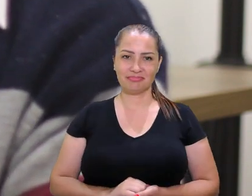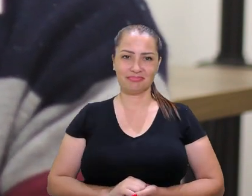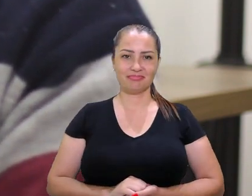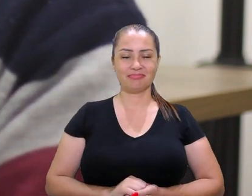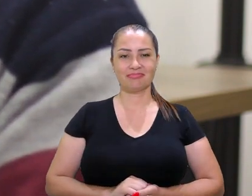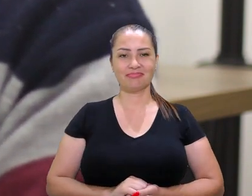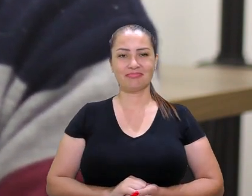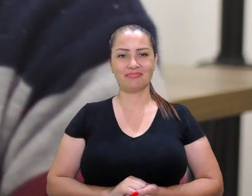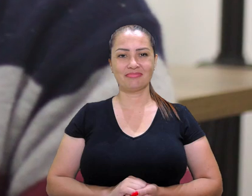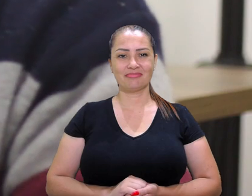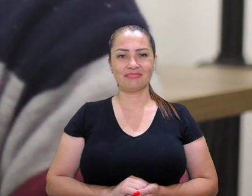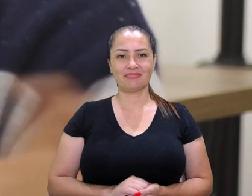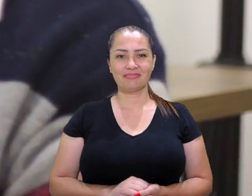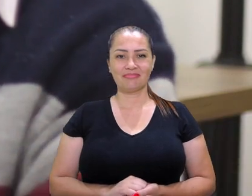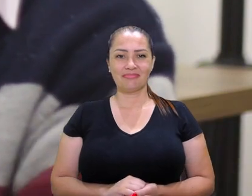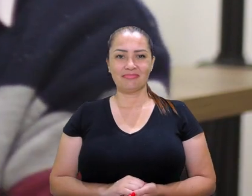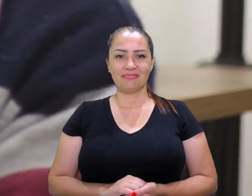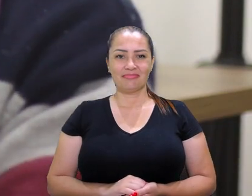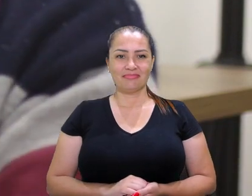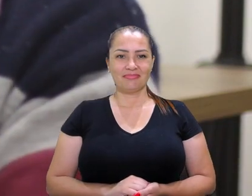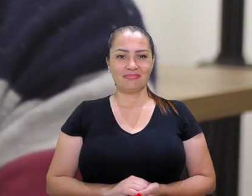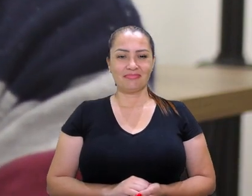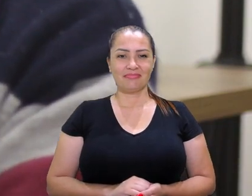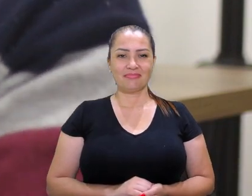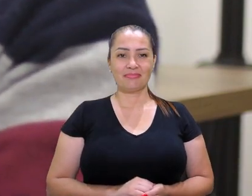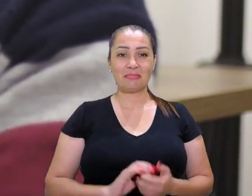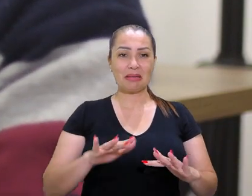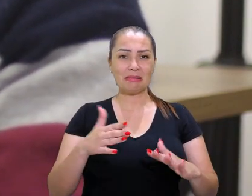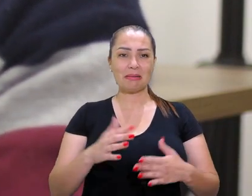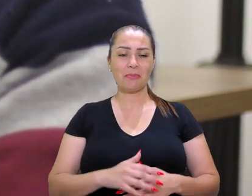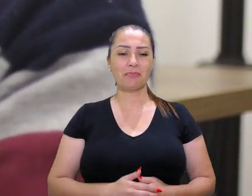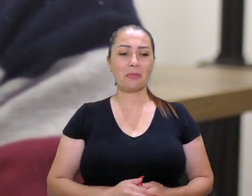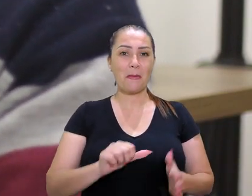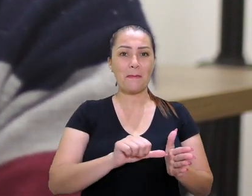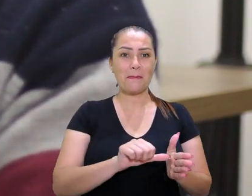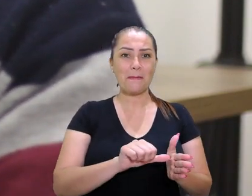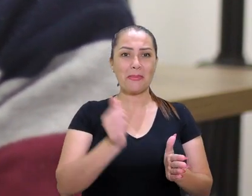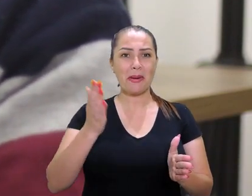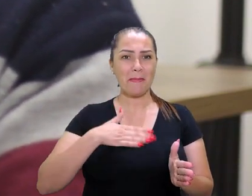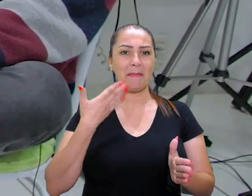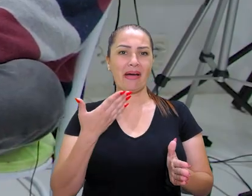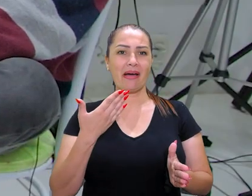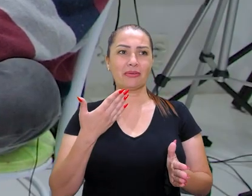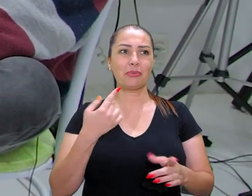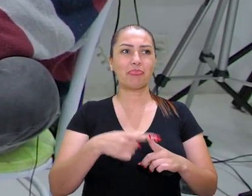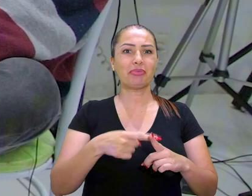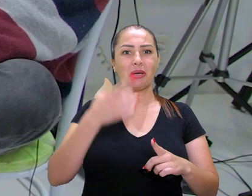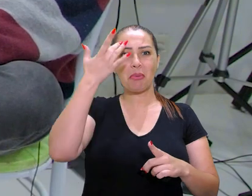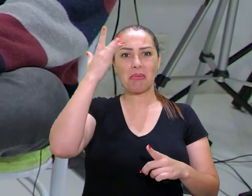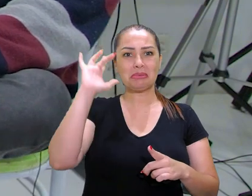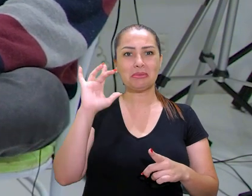E daí o primeiro impacto foi que eu não sabia que o grupo Mensageiros tinha uma